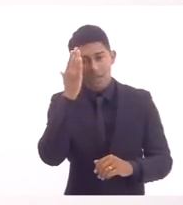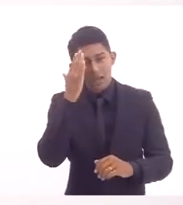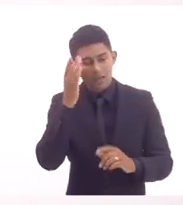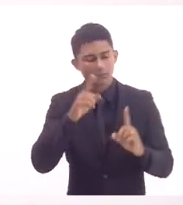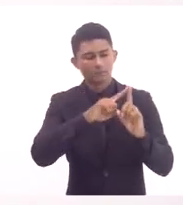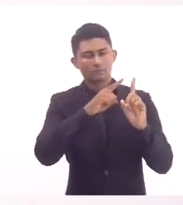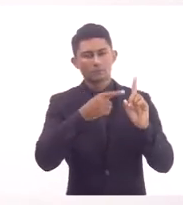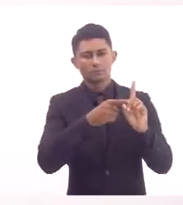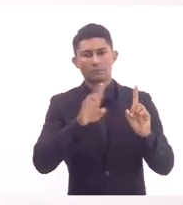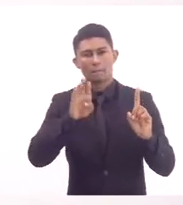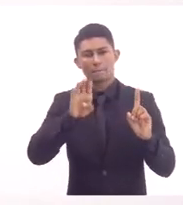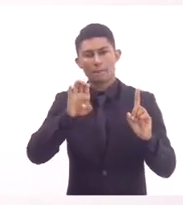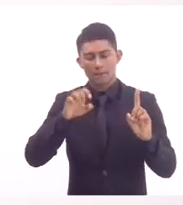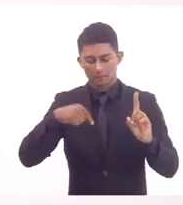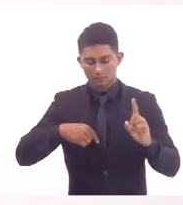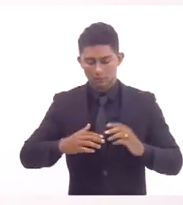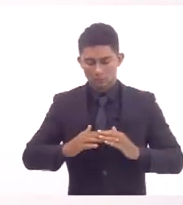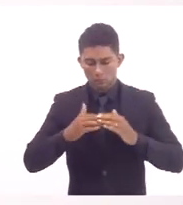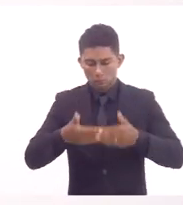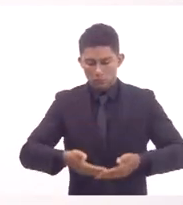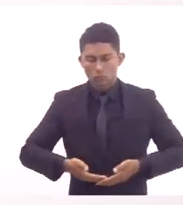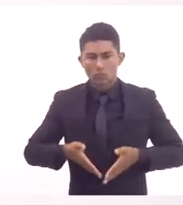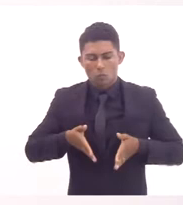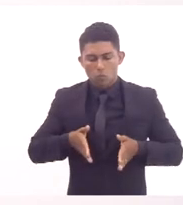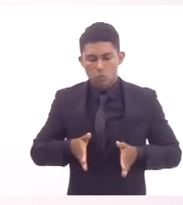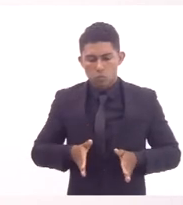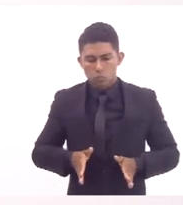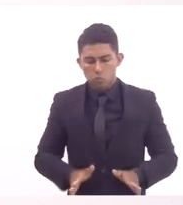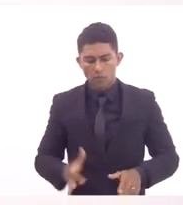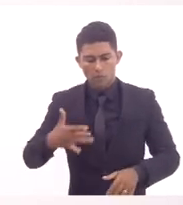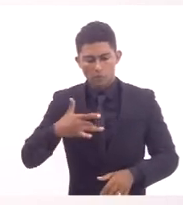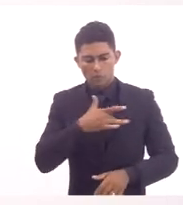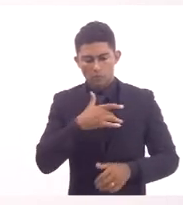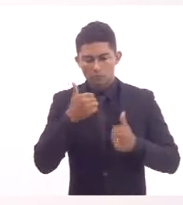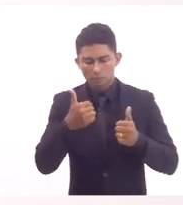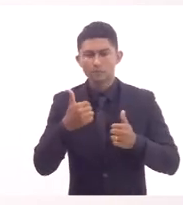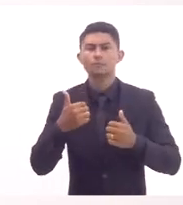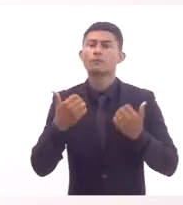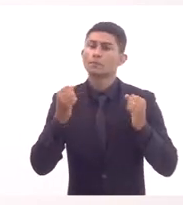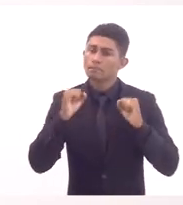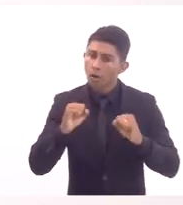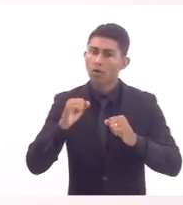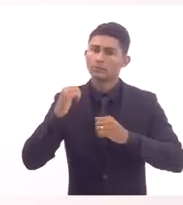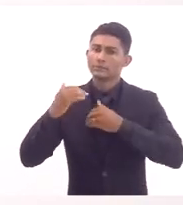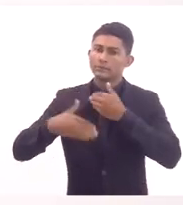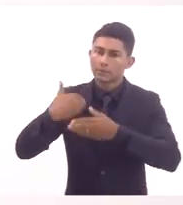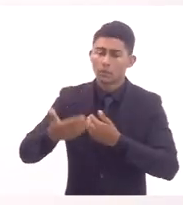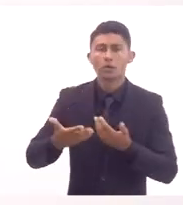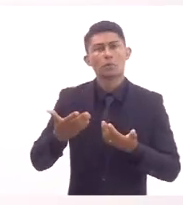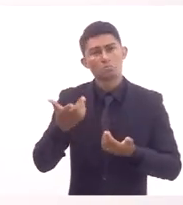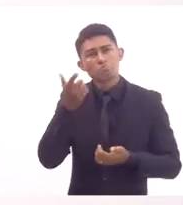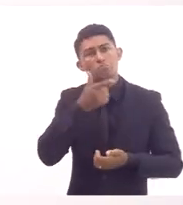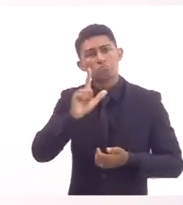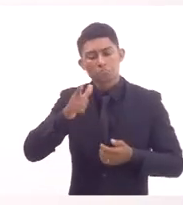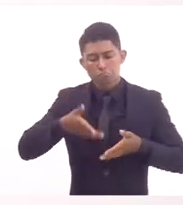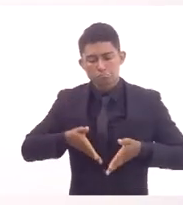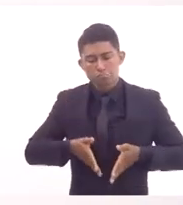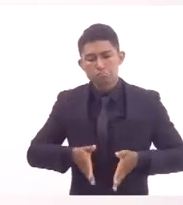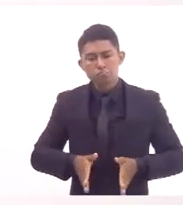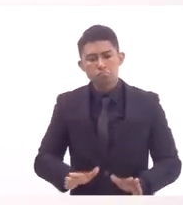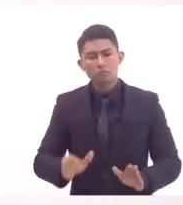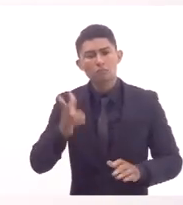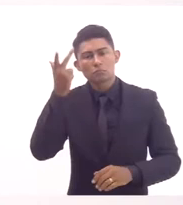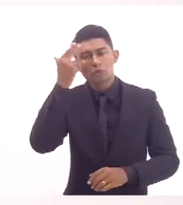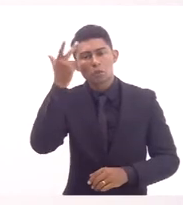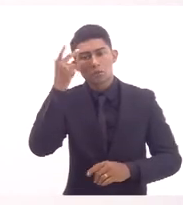saudável de um bebê saudável de uma pessoa saudável Pode sim é desencadear um parto natural sem nenhuma intervenção e